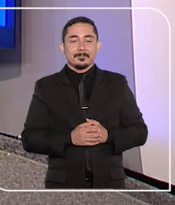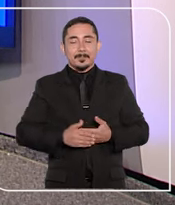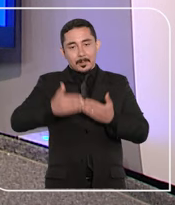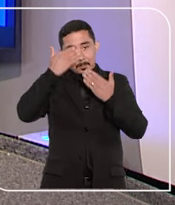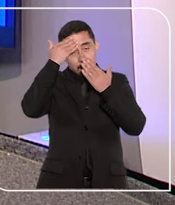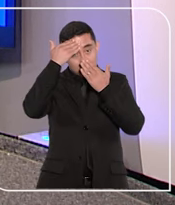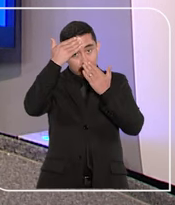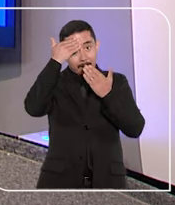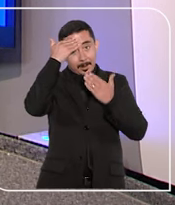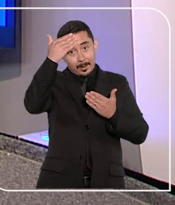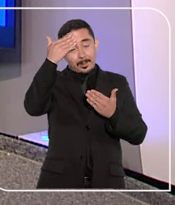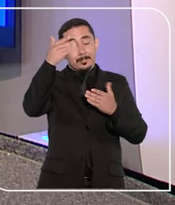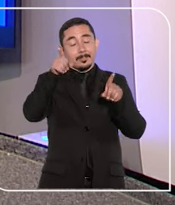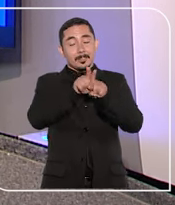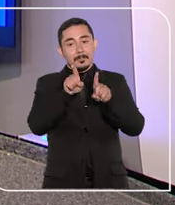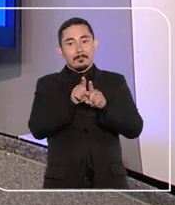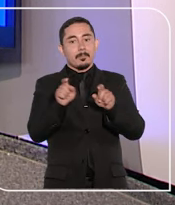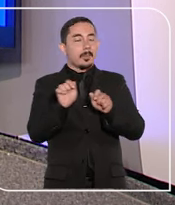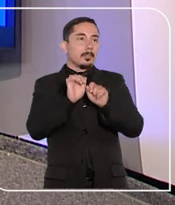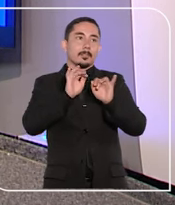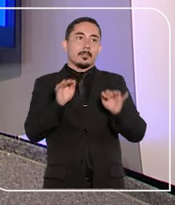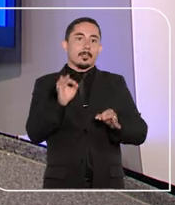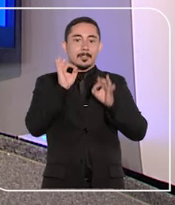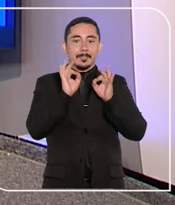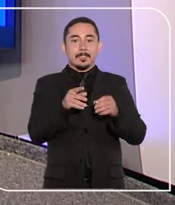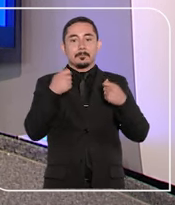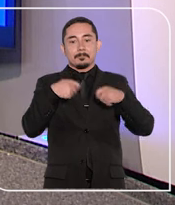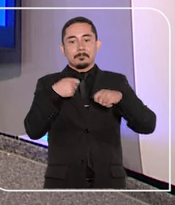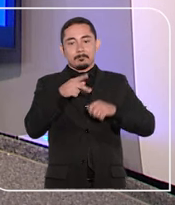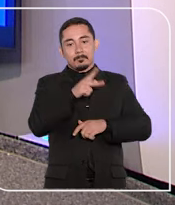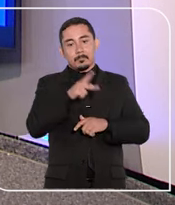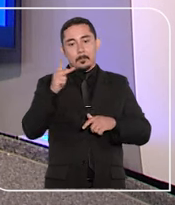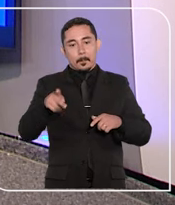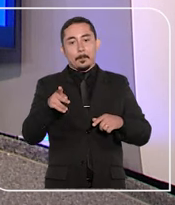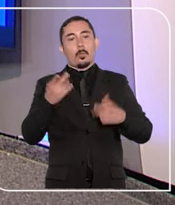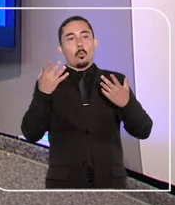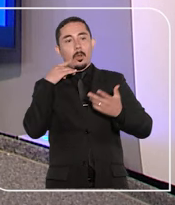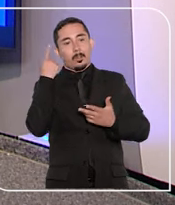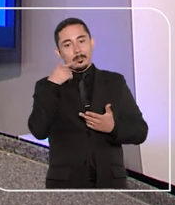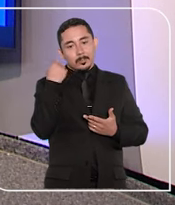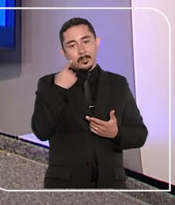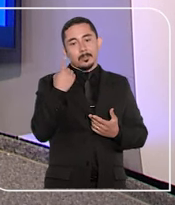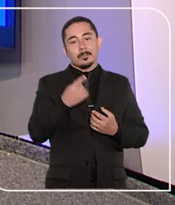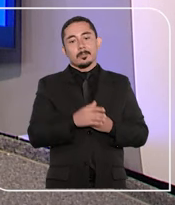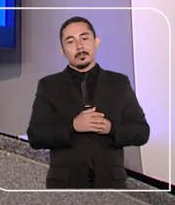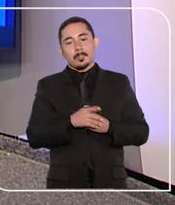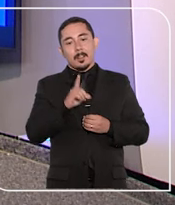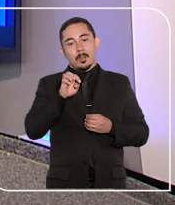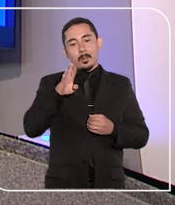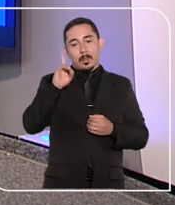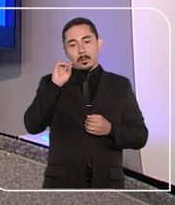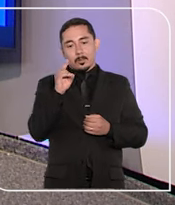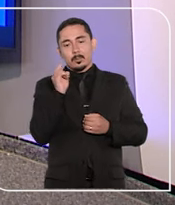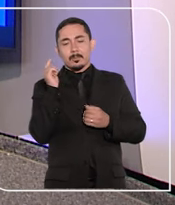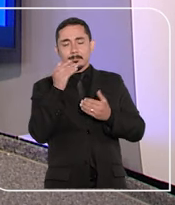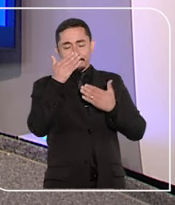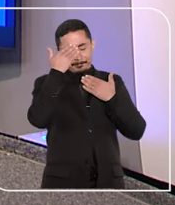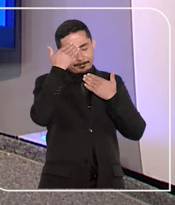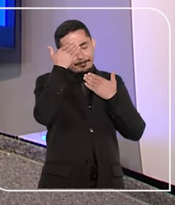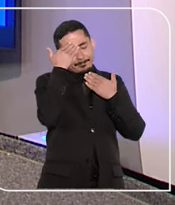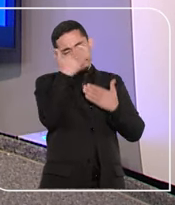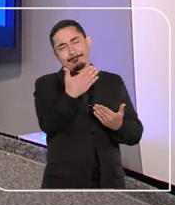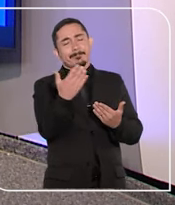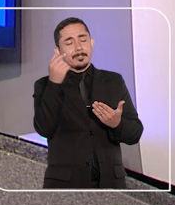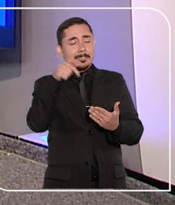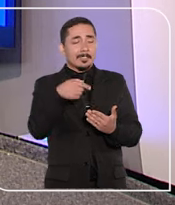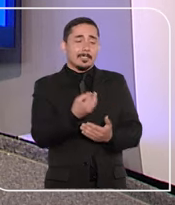Obrigada também, claro, ao nosso professor e advogado, Leonardo Fetter. Muitíssimo obrigada pela